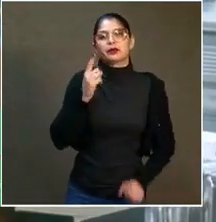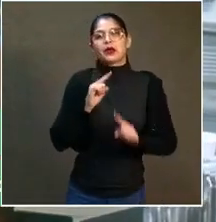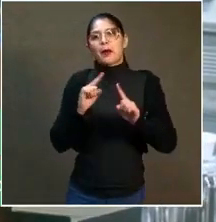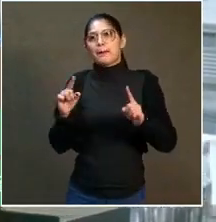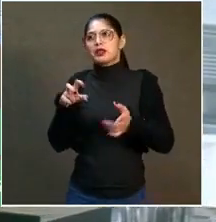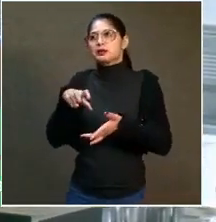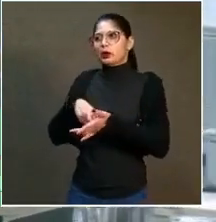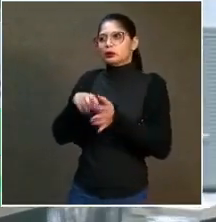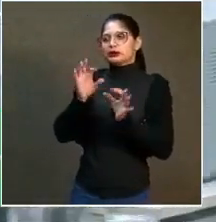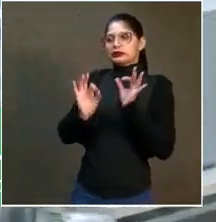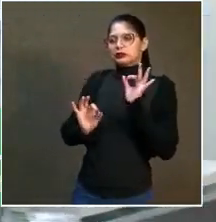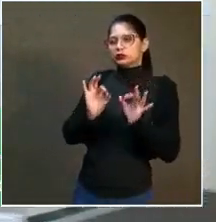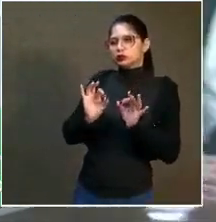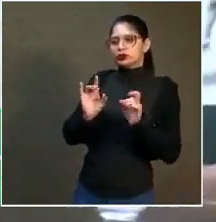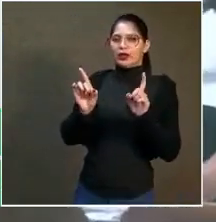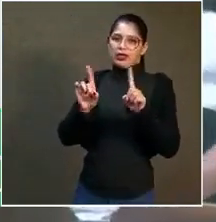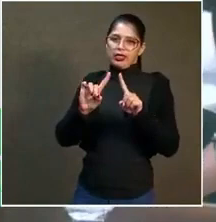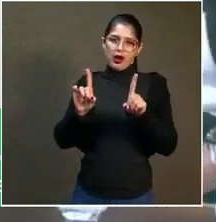isso que eu vou falar.